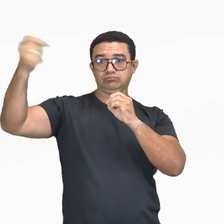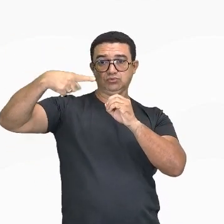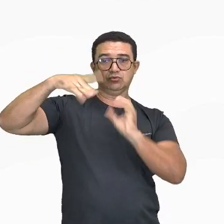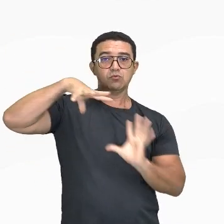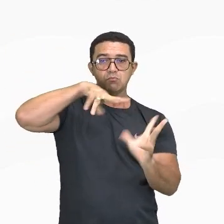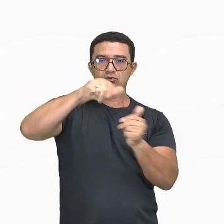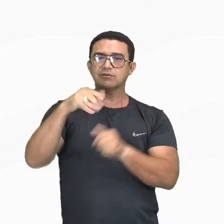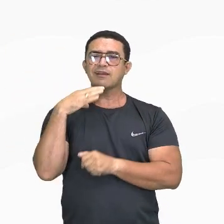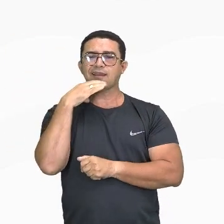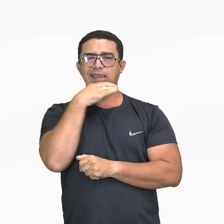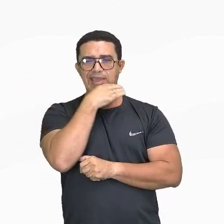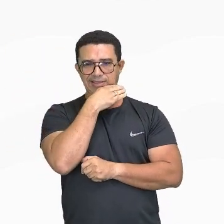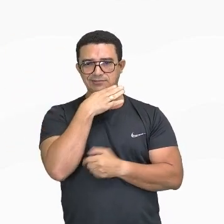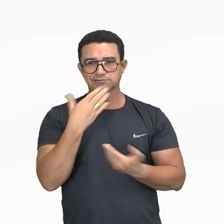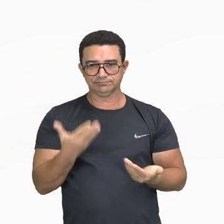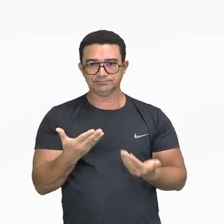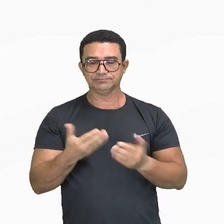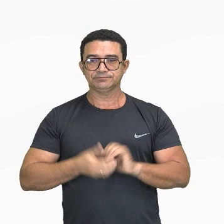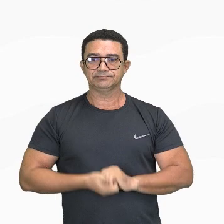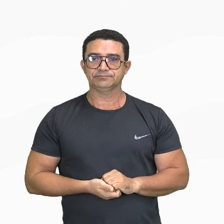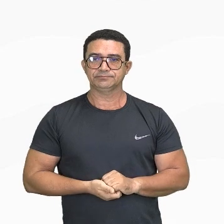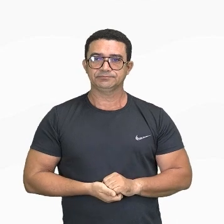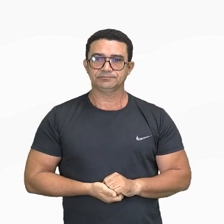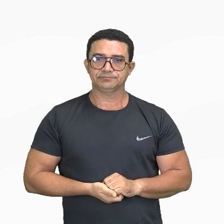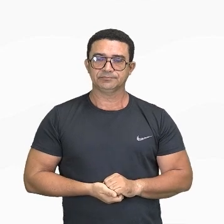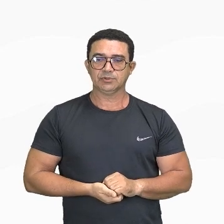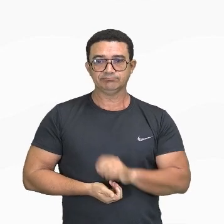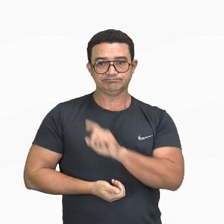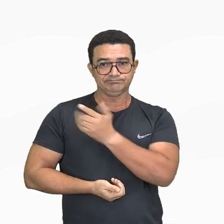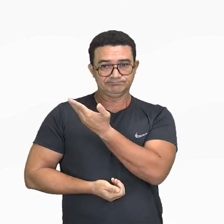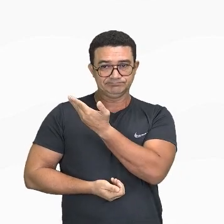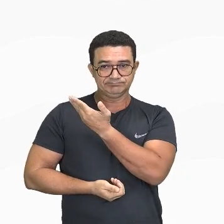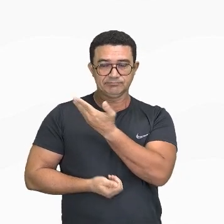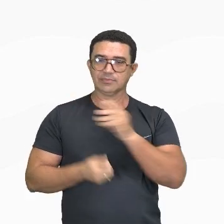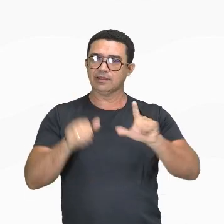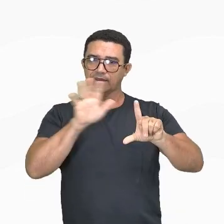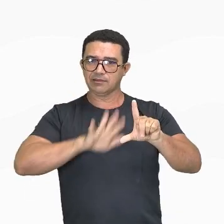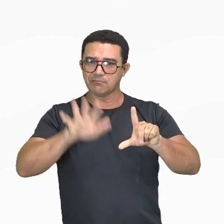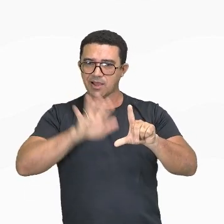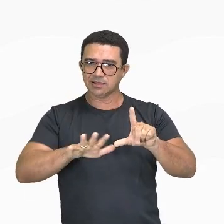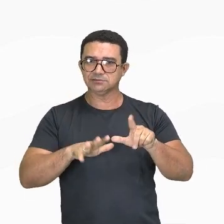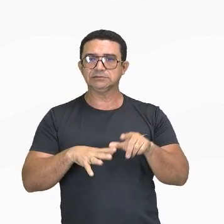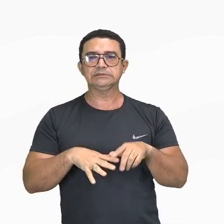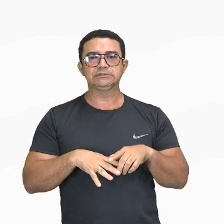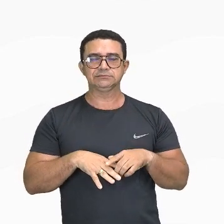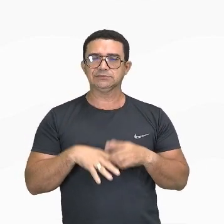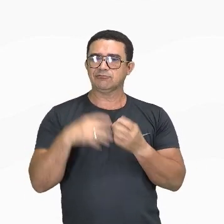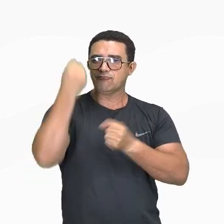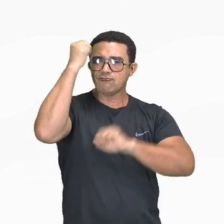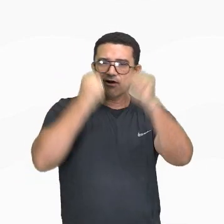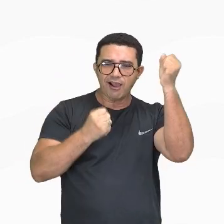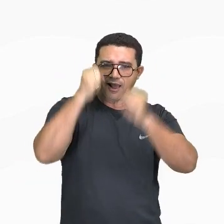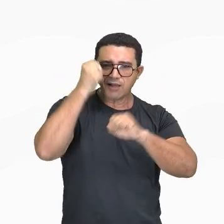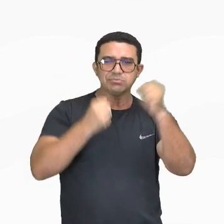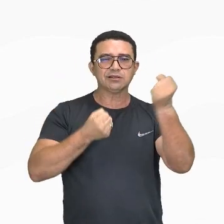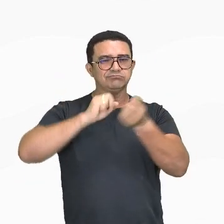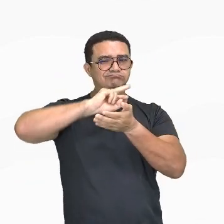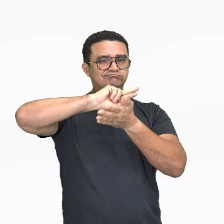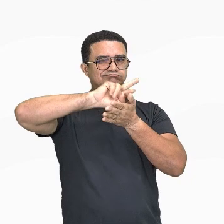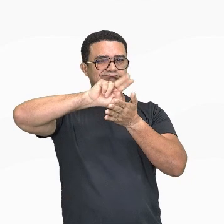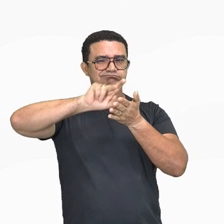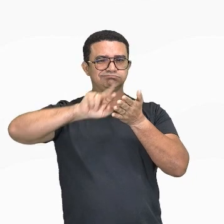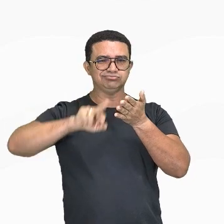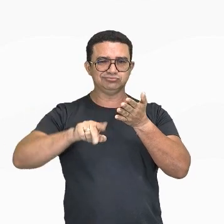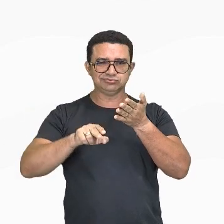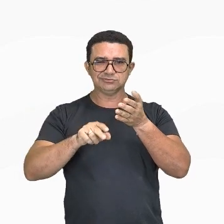estufa, como, por exemplo, cenários como esse que a gente visualiza aí na imagem. A gente tem ali grandes fábricas, né, as indústrias e